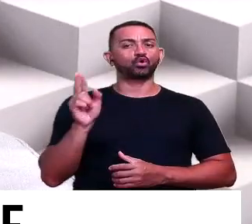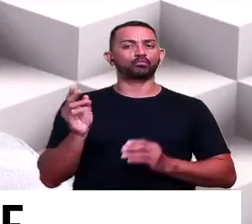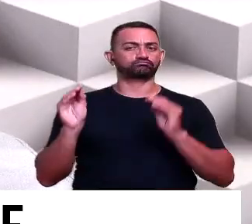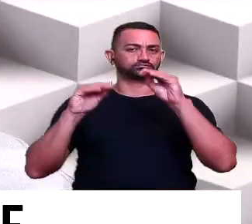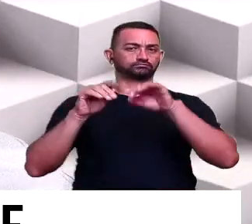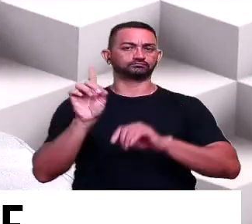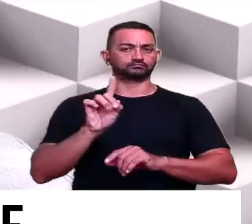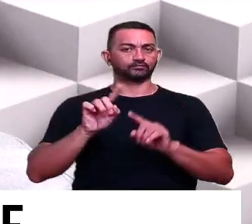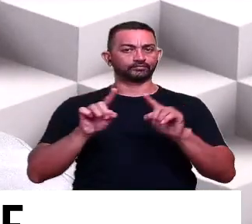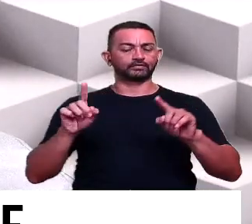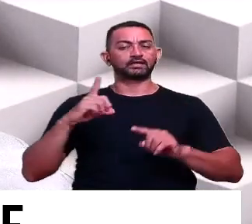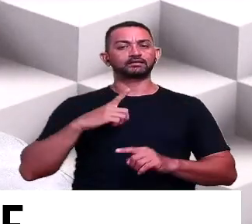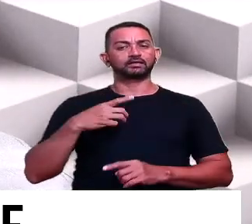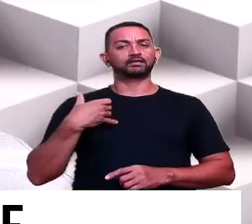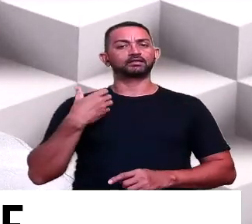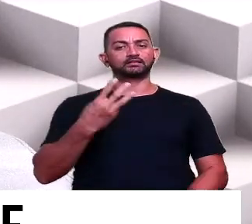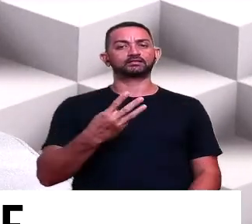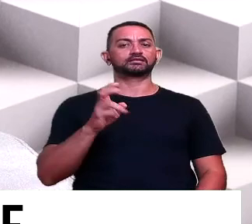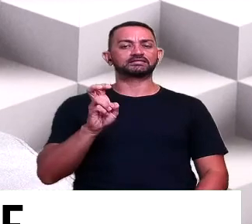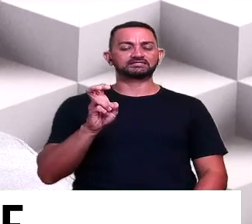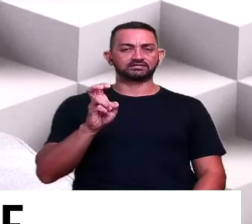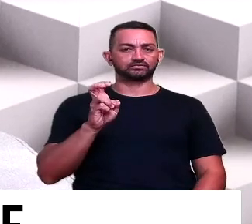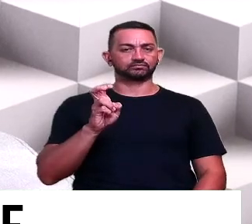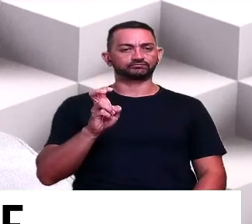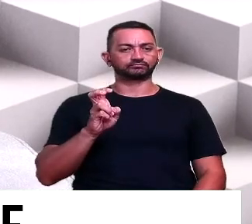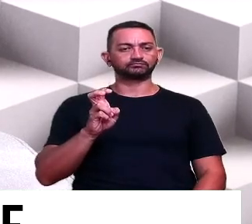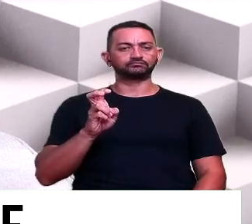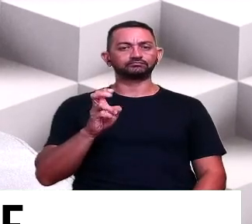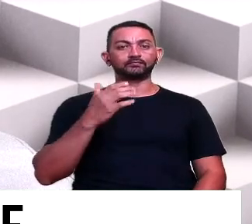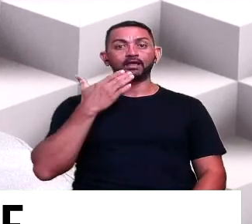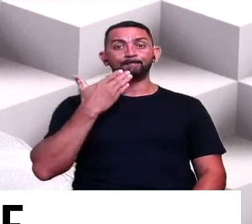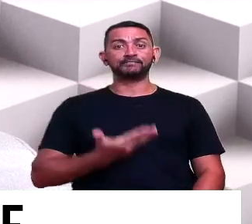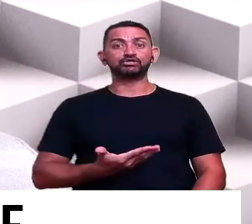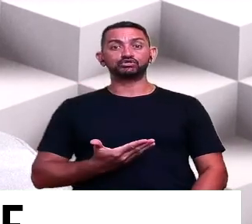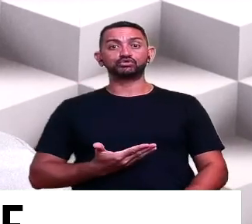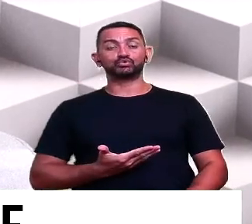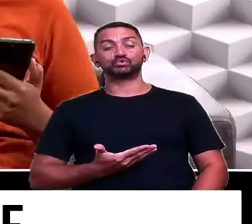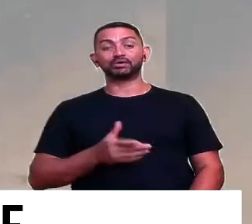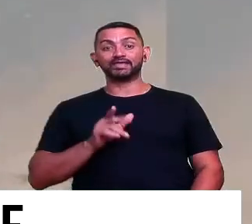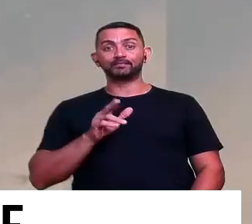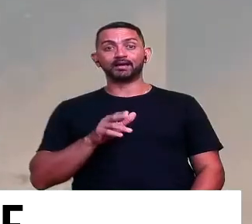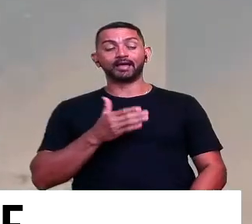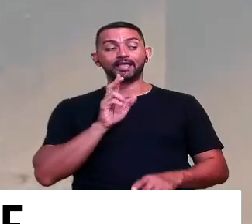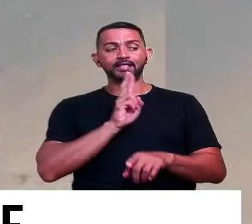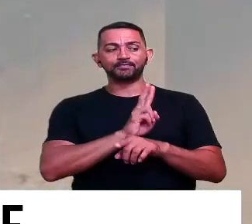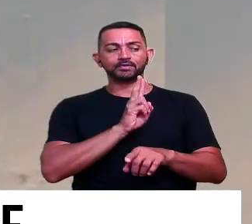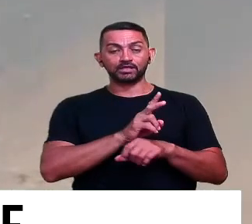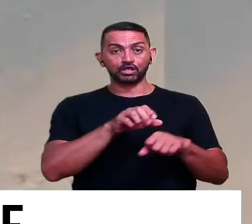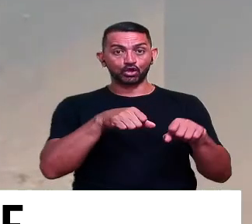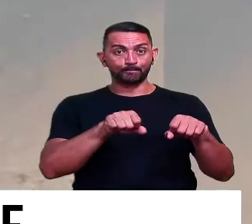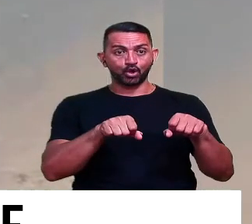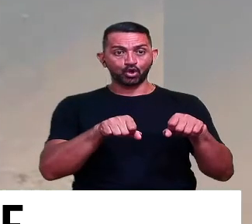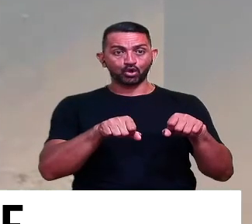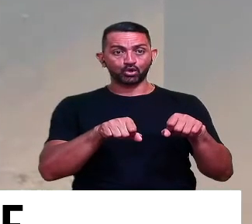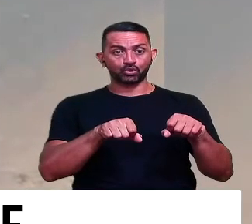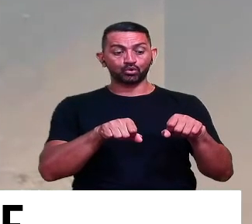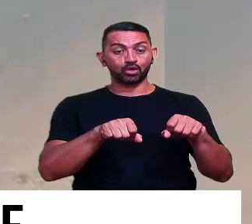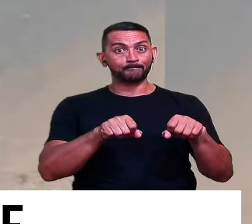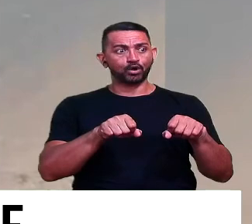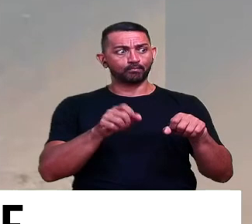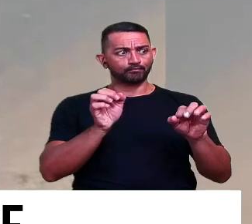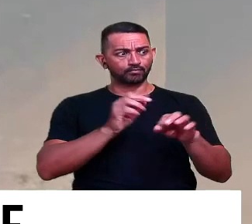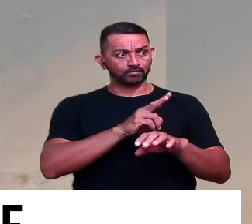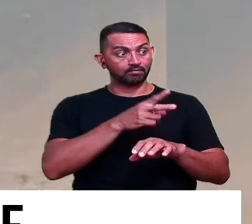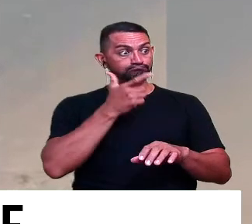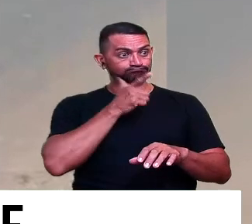Homem ele não teve a identidade revelada né mas ele tem 35 anos de idade Ele pediu uma moto da irmã dele emprestada só